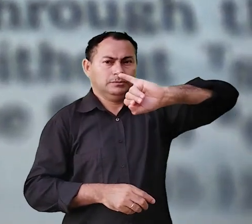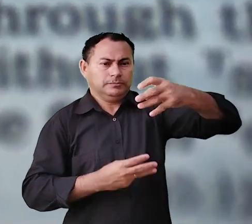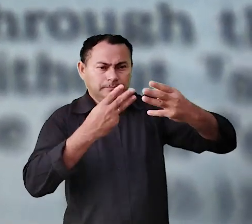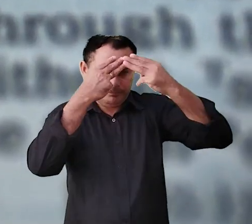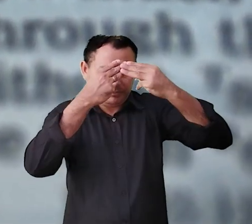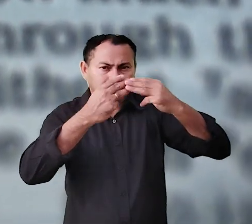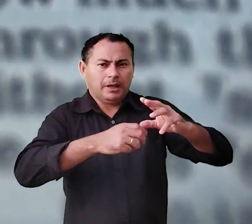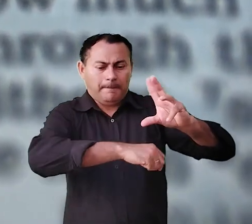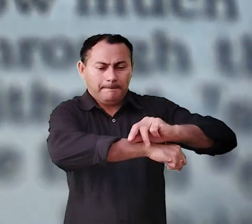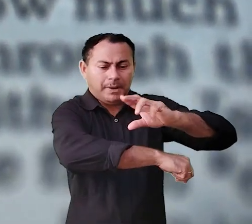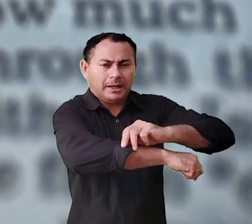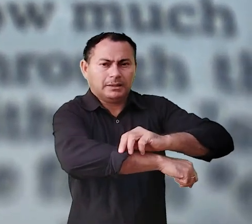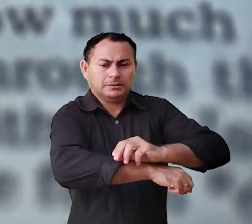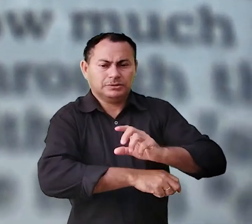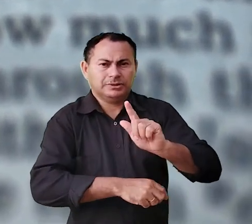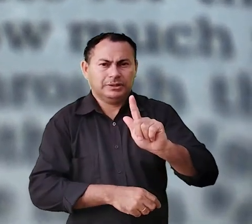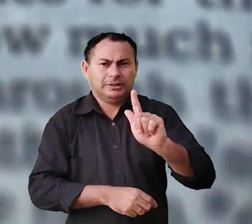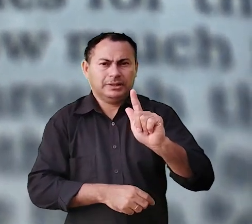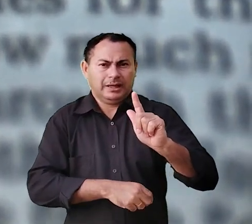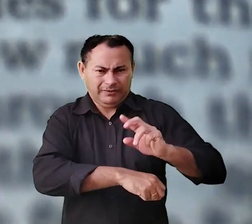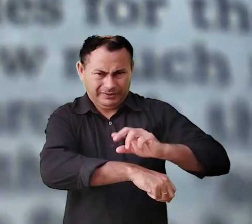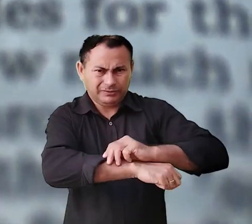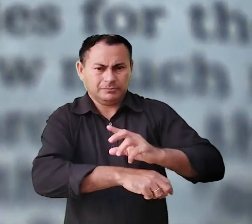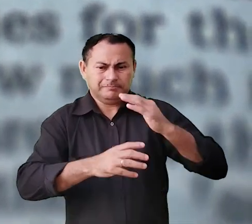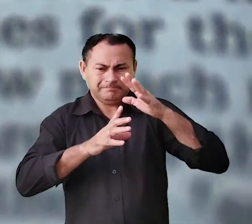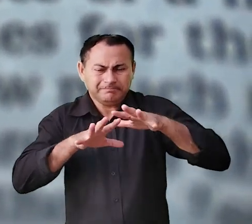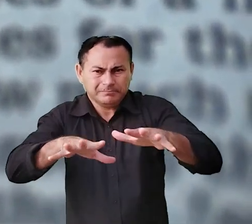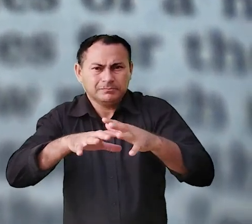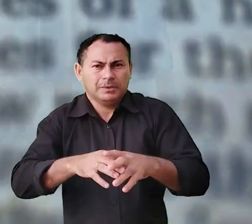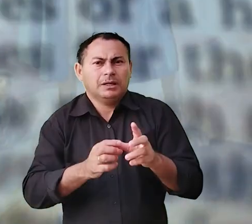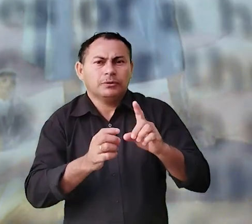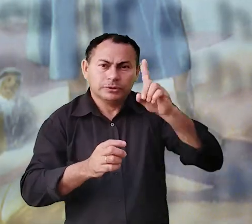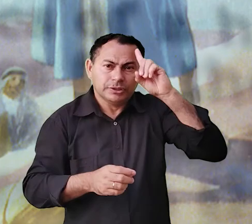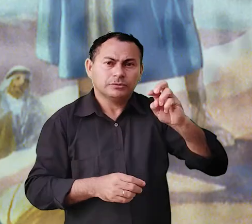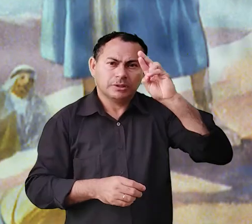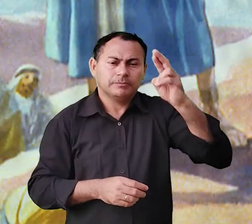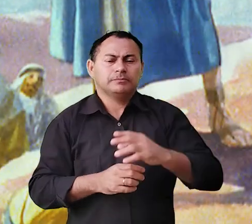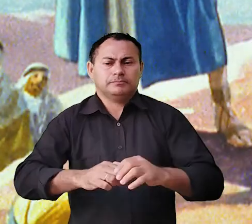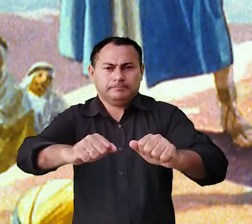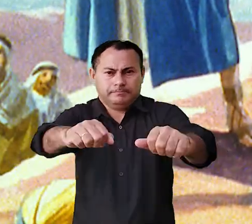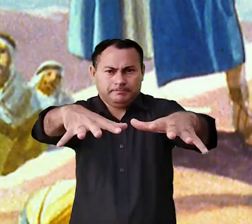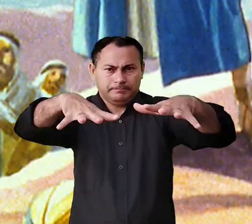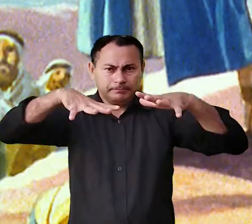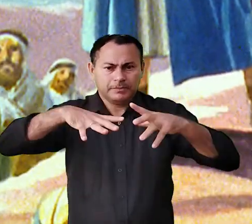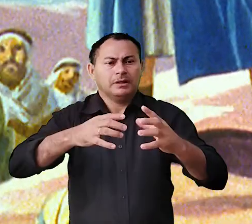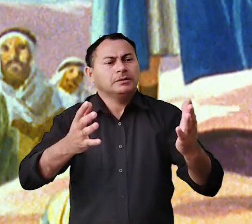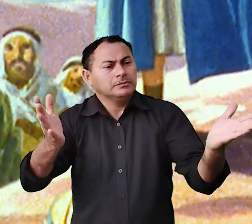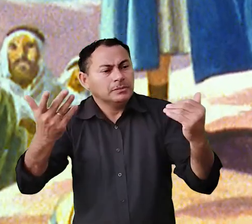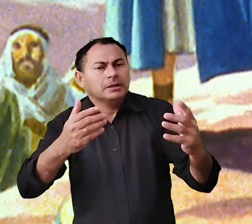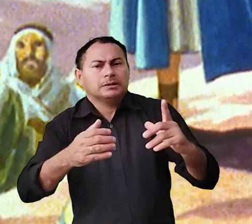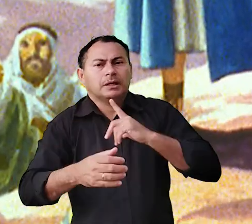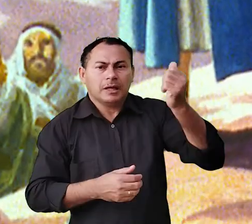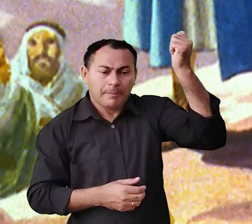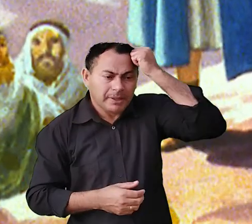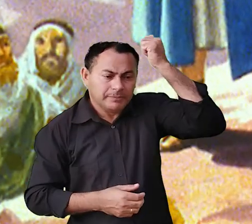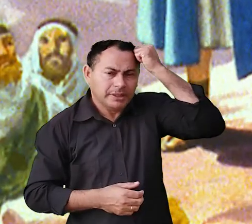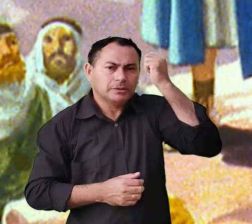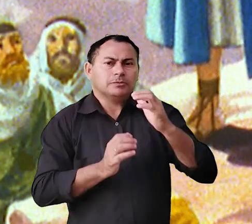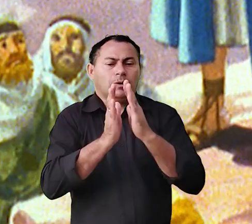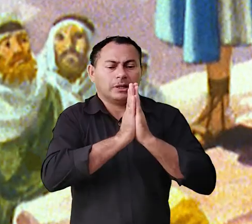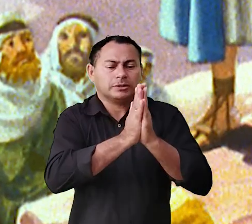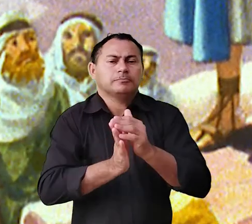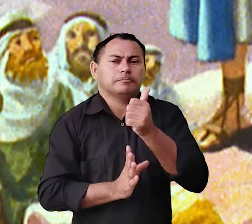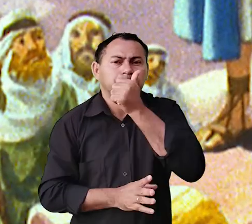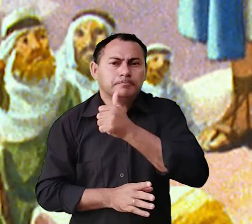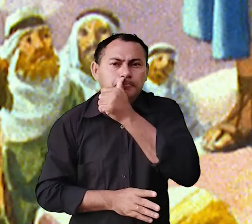de gafanhotos é o dia do Senhor. Ele sugere que uma assembleia solene seja convocada e que haja arrependimento, oração